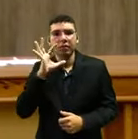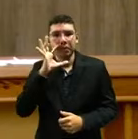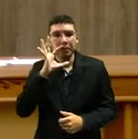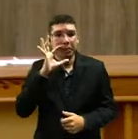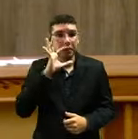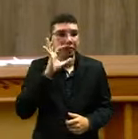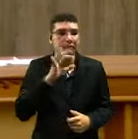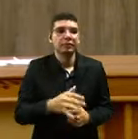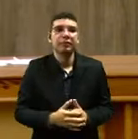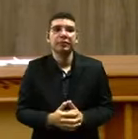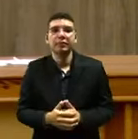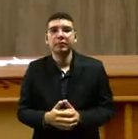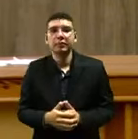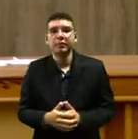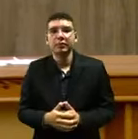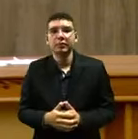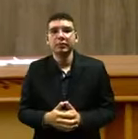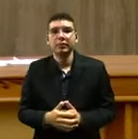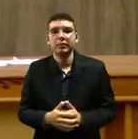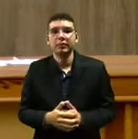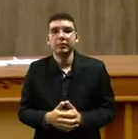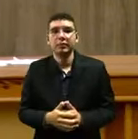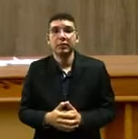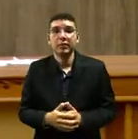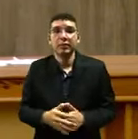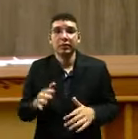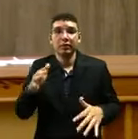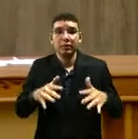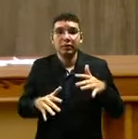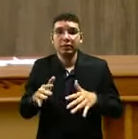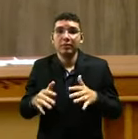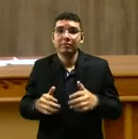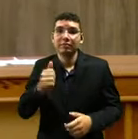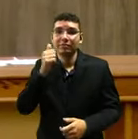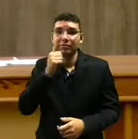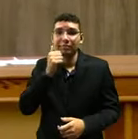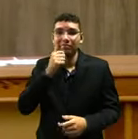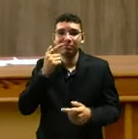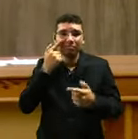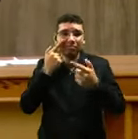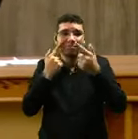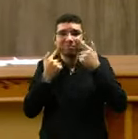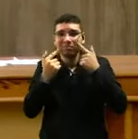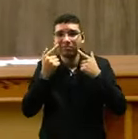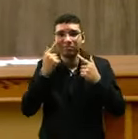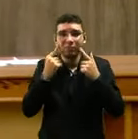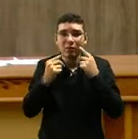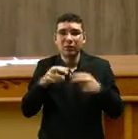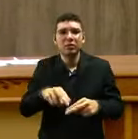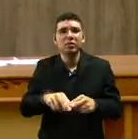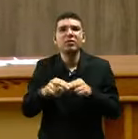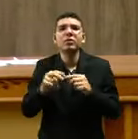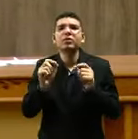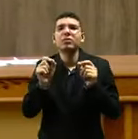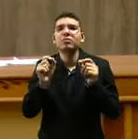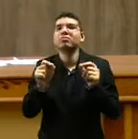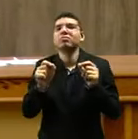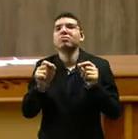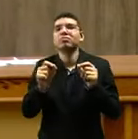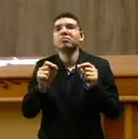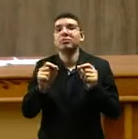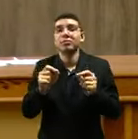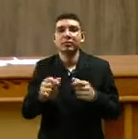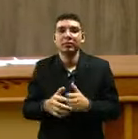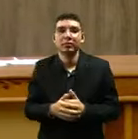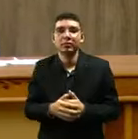mais olha para cá que eu vou dizer Às vezes tem aquela irmã que tá chorando pode ser de dívida é no culto ela